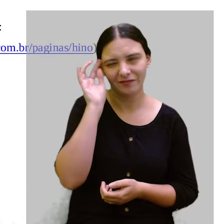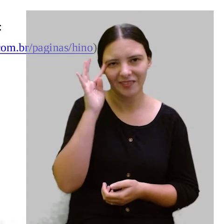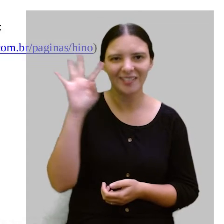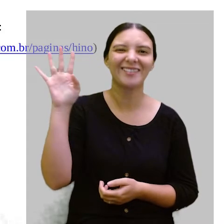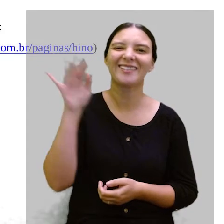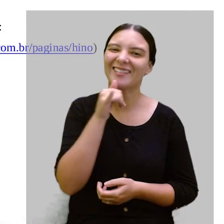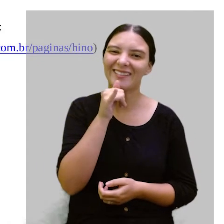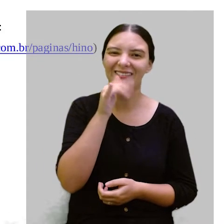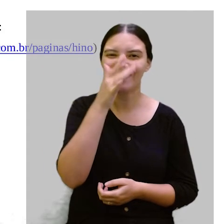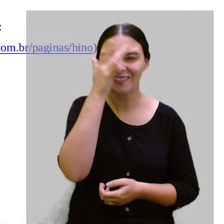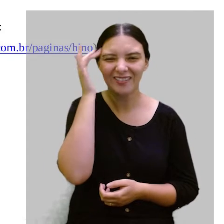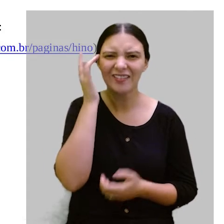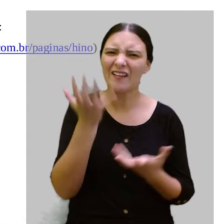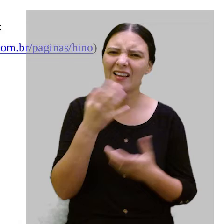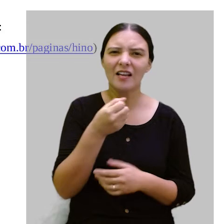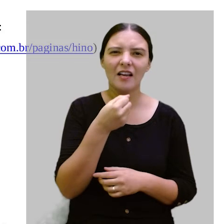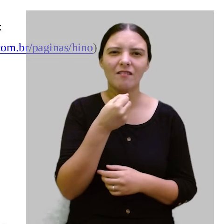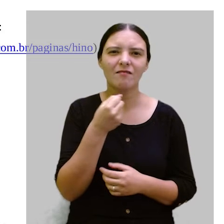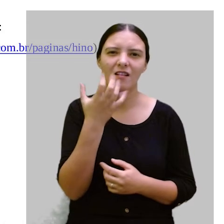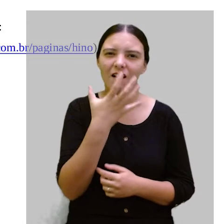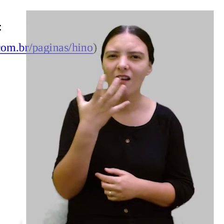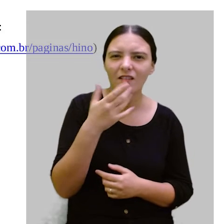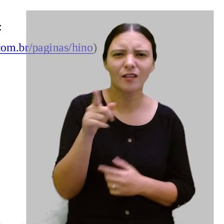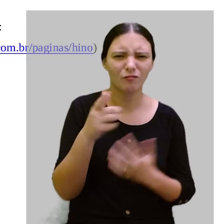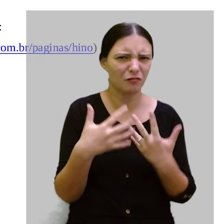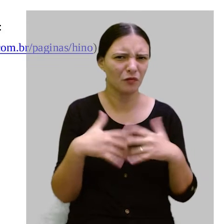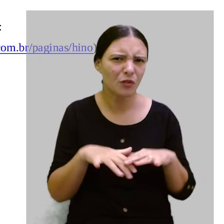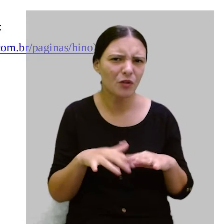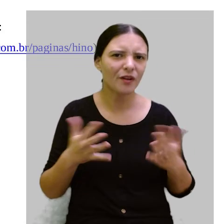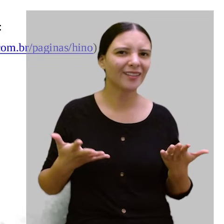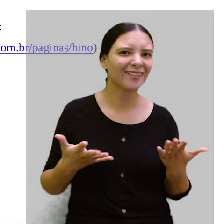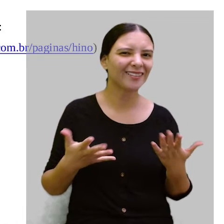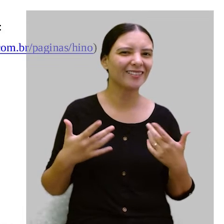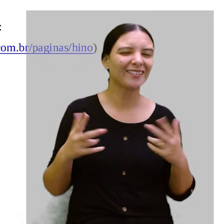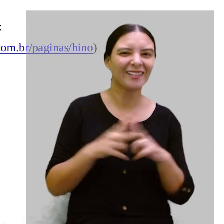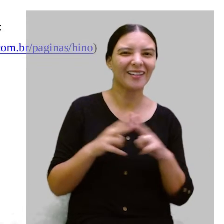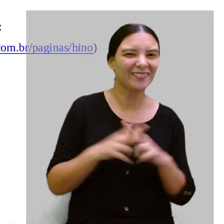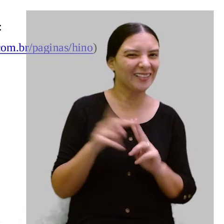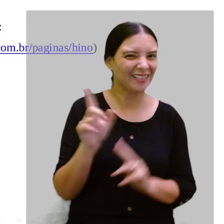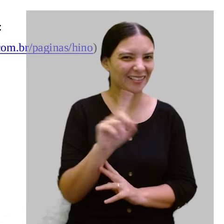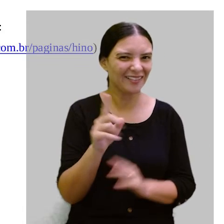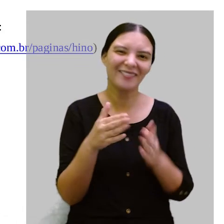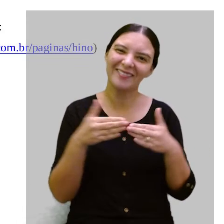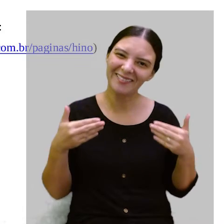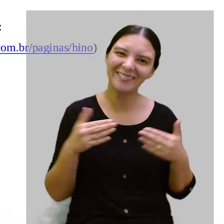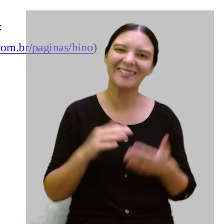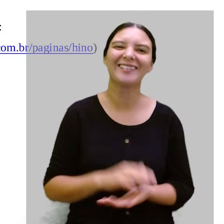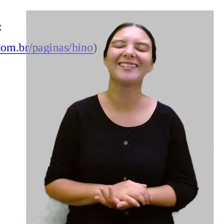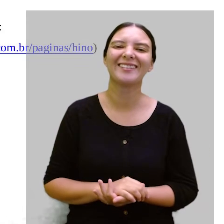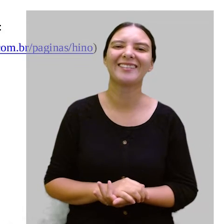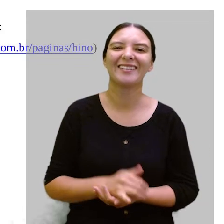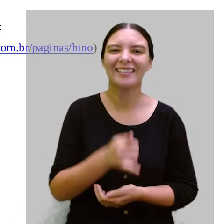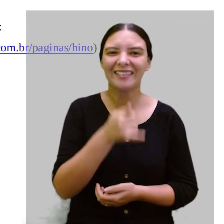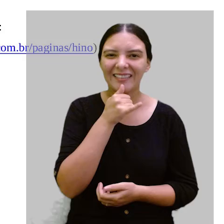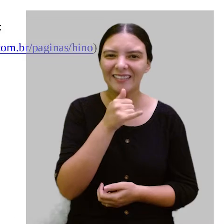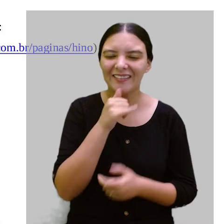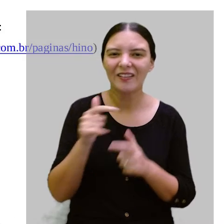Alguém quer cantar as coisas? Vocês cantam? Funciona? Não vai dar briga de torcida, não, por favor.